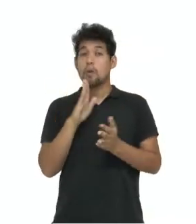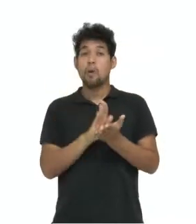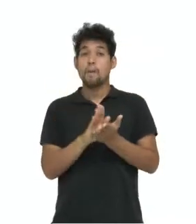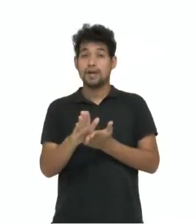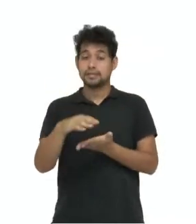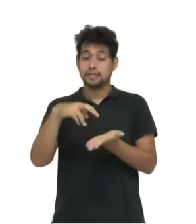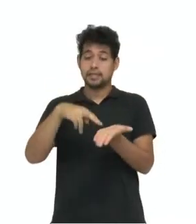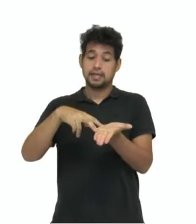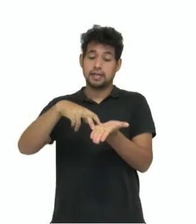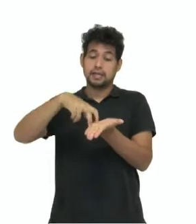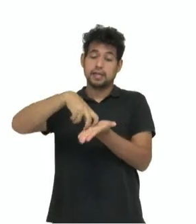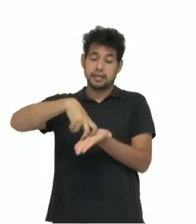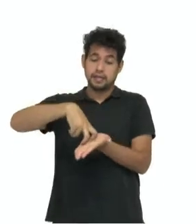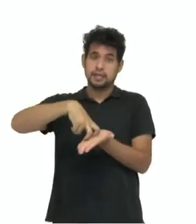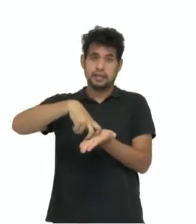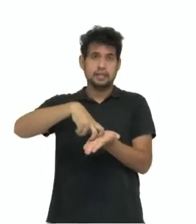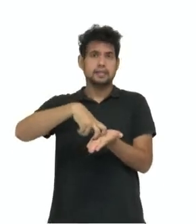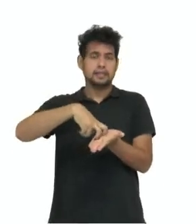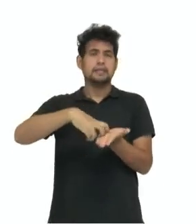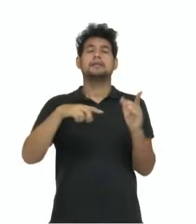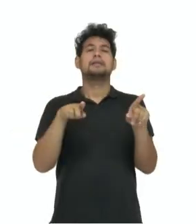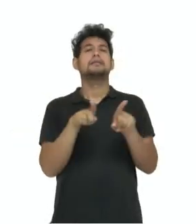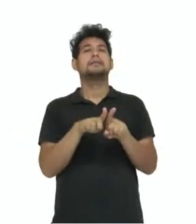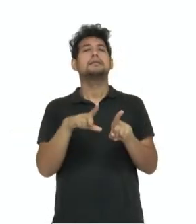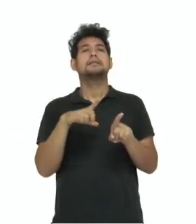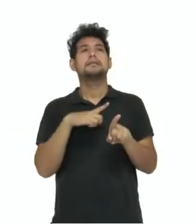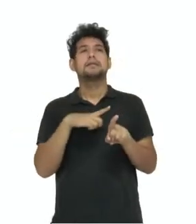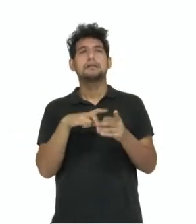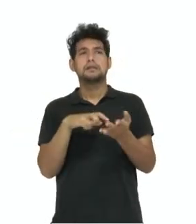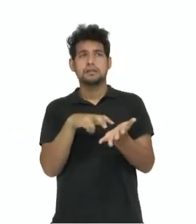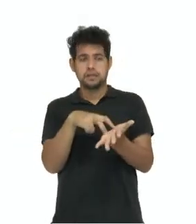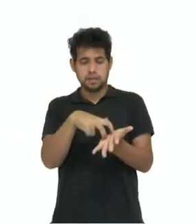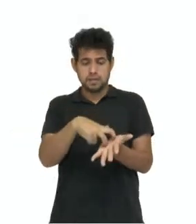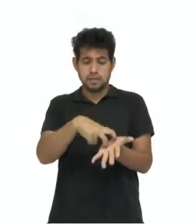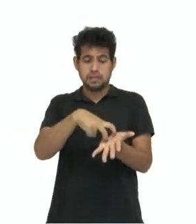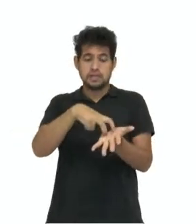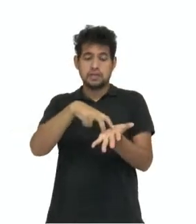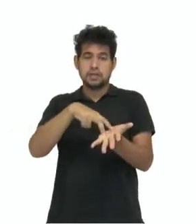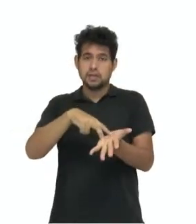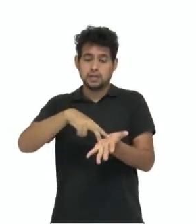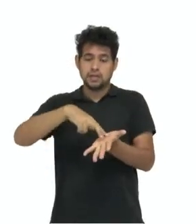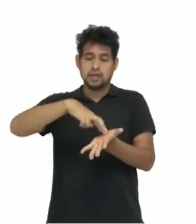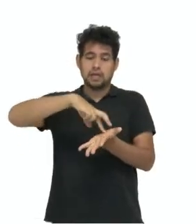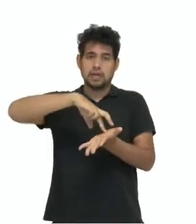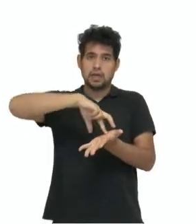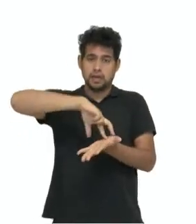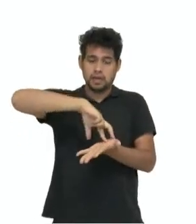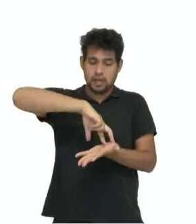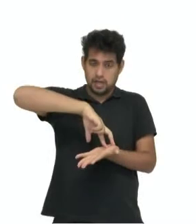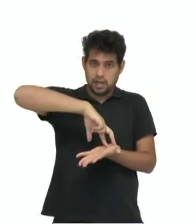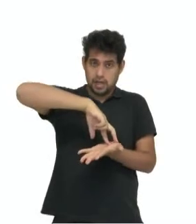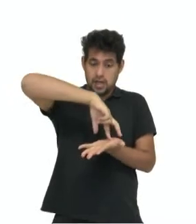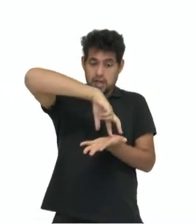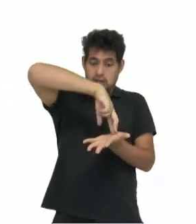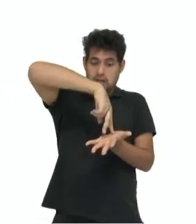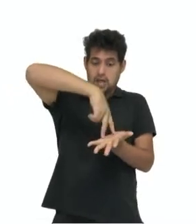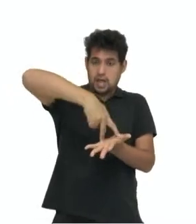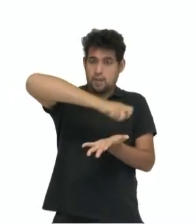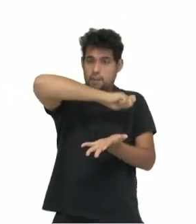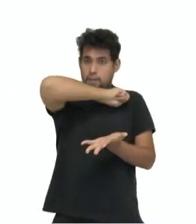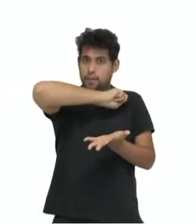no espaço, um deslocamento, e ele fica de costas para onde vai arremessar, certo?